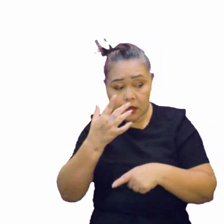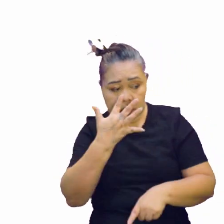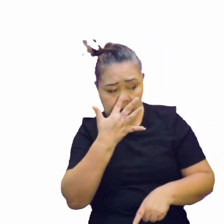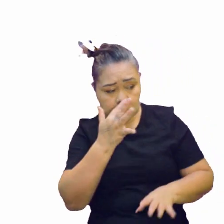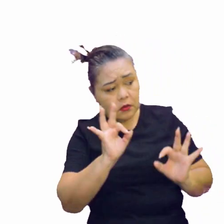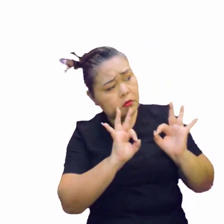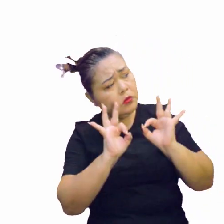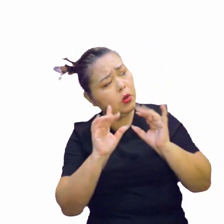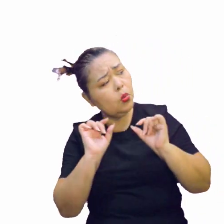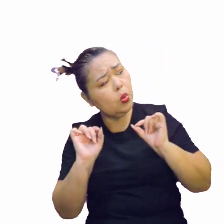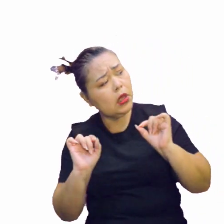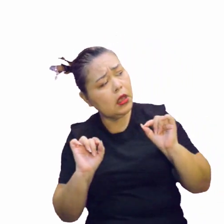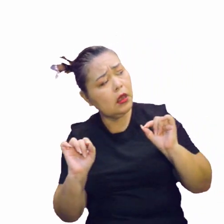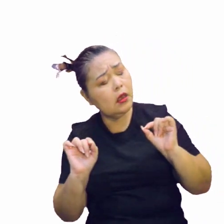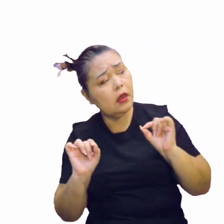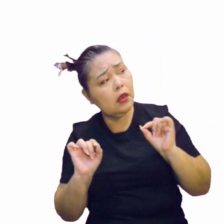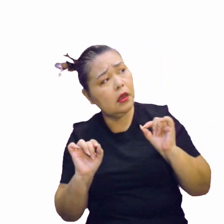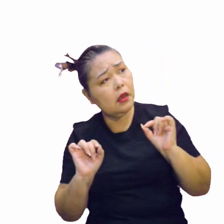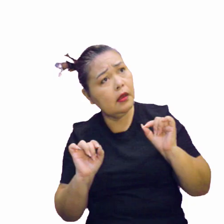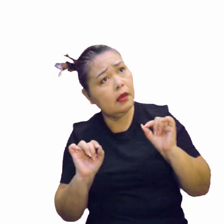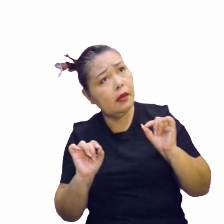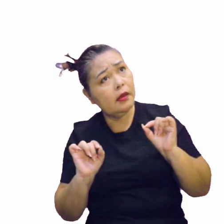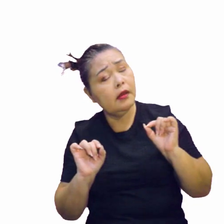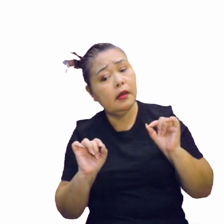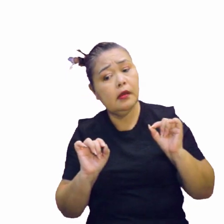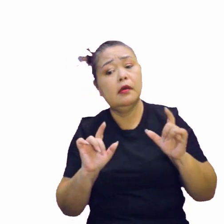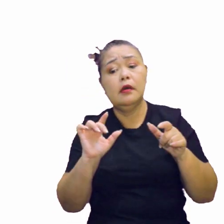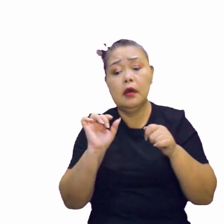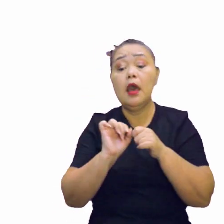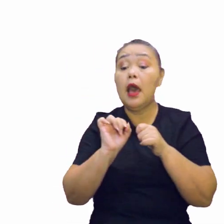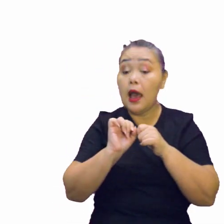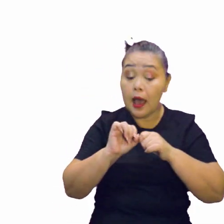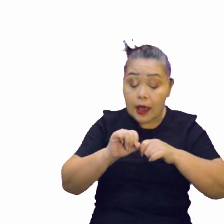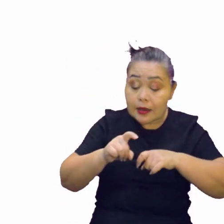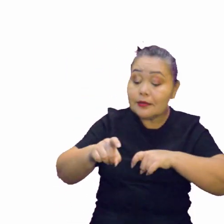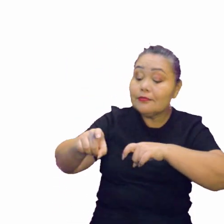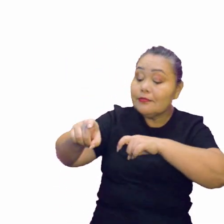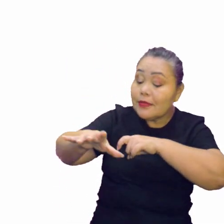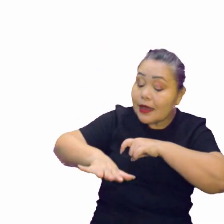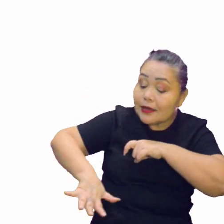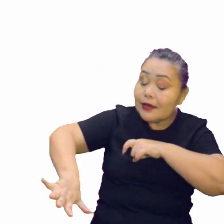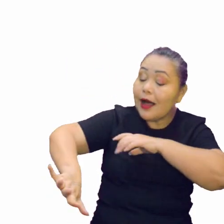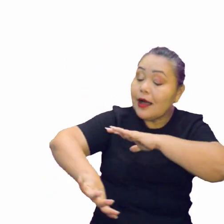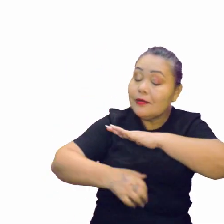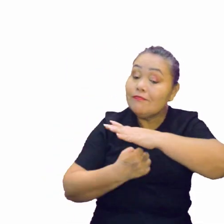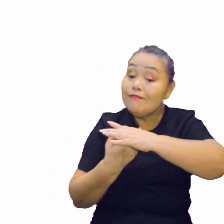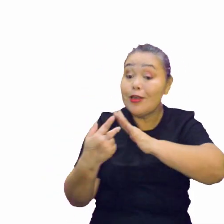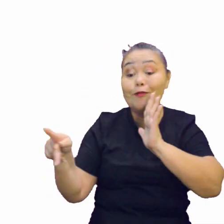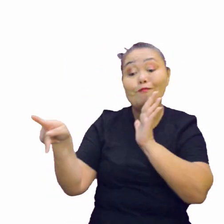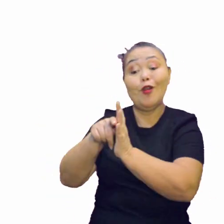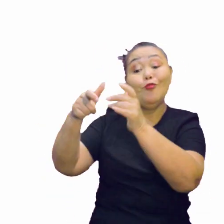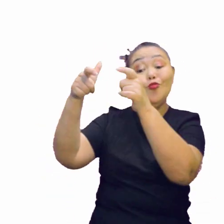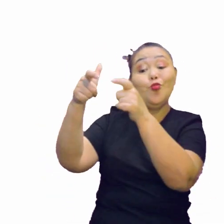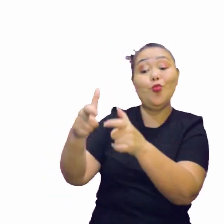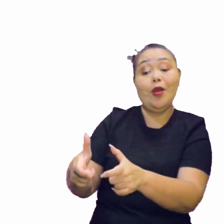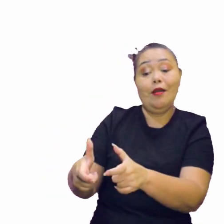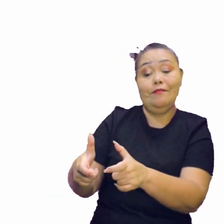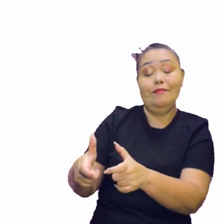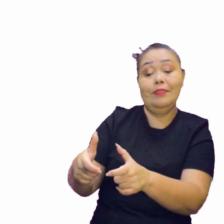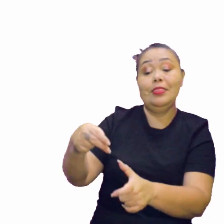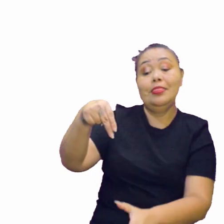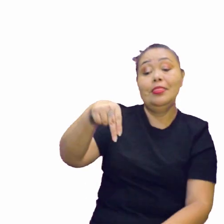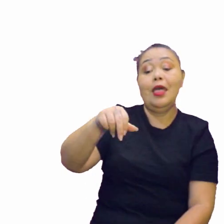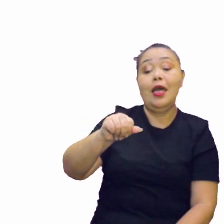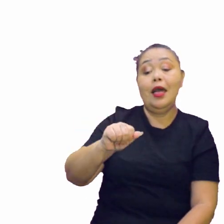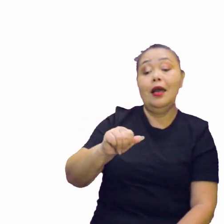professor? As plantas nativas. Desta forma, a gente vai realizar que garanta